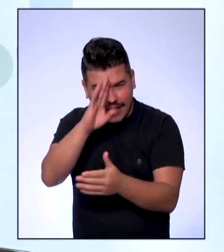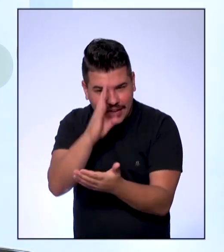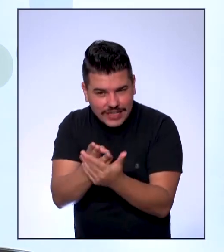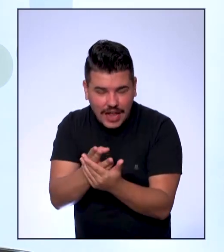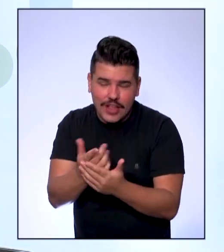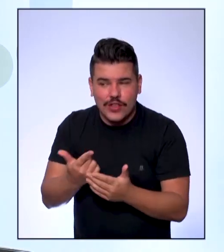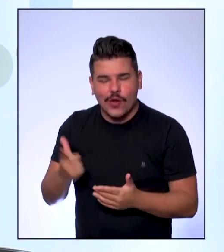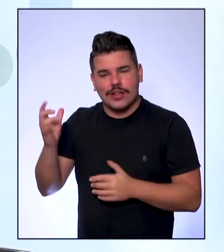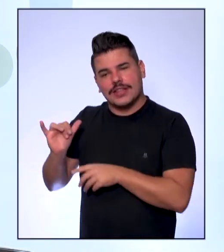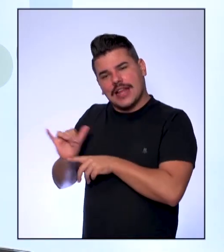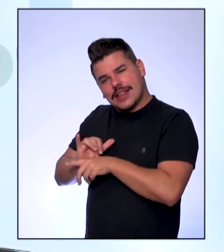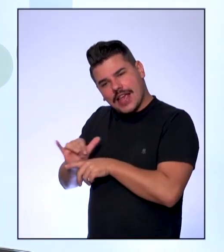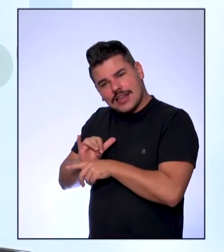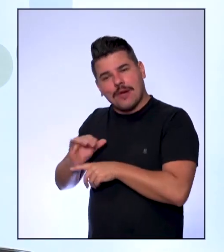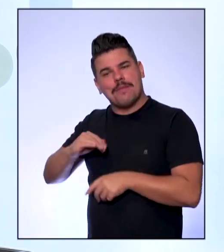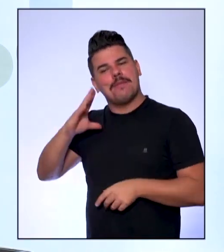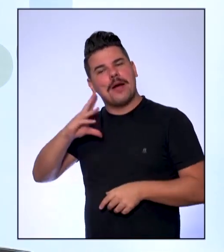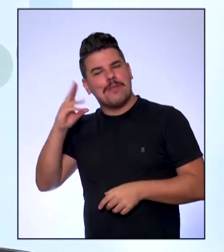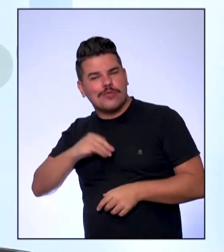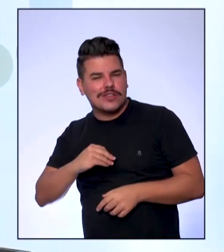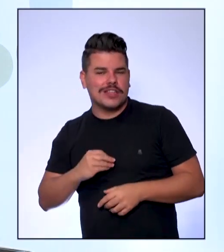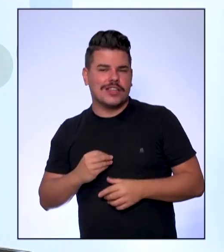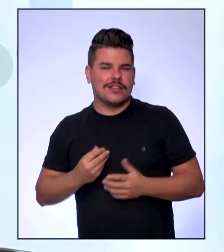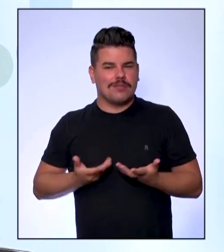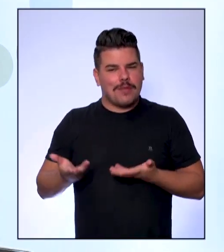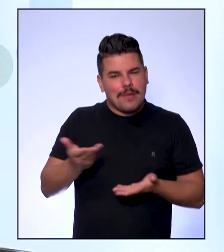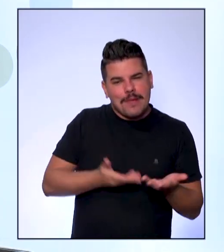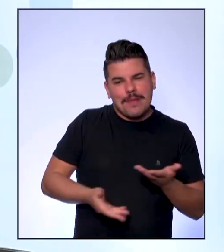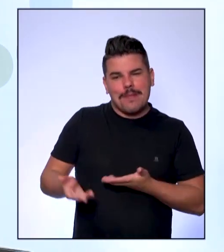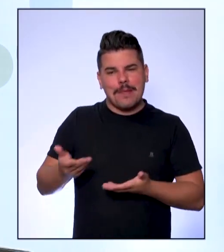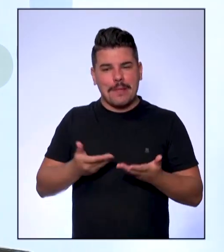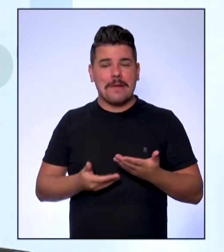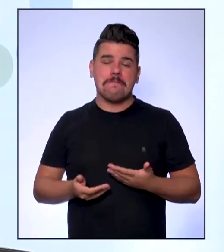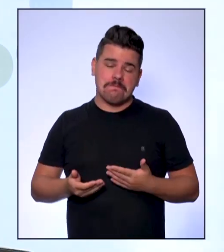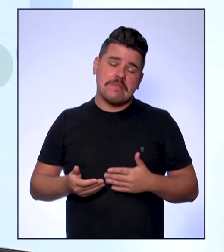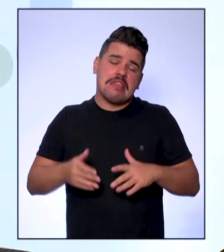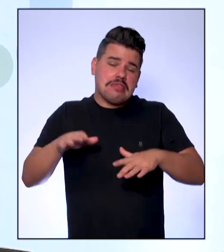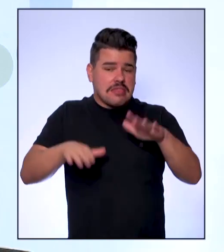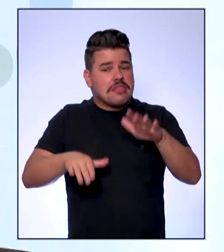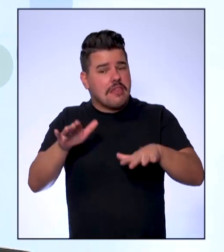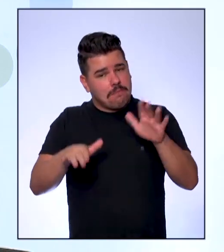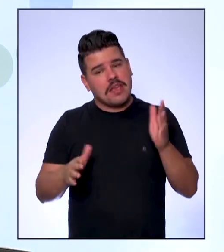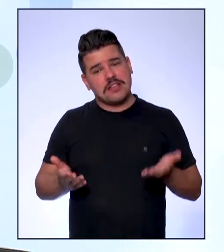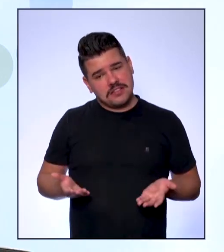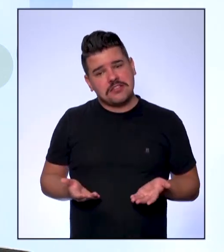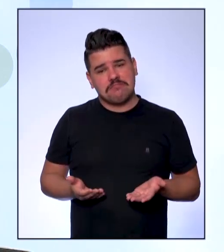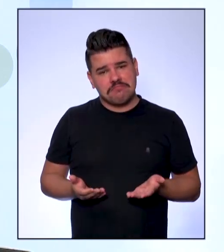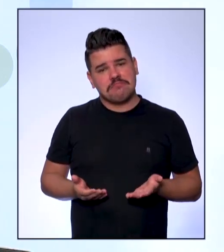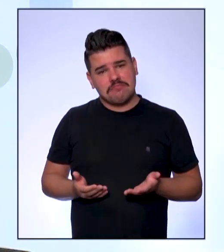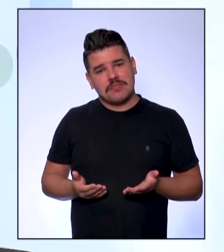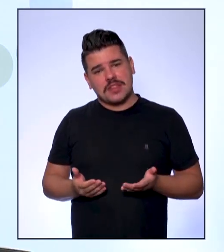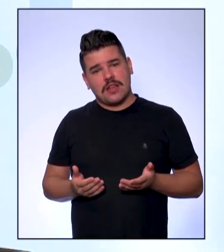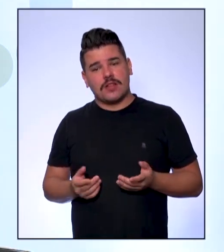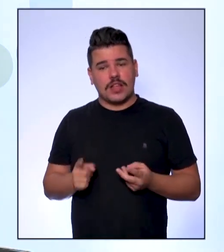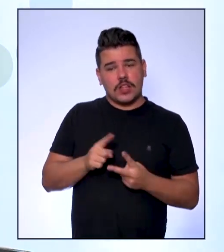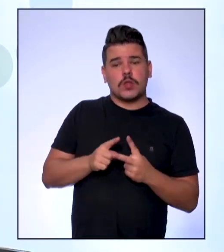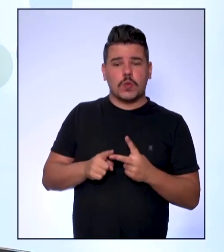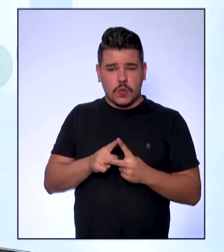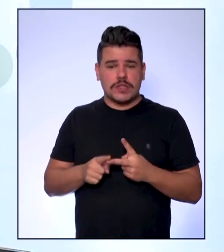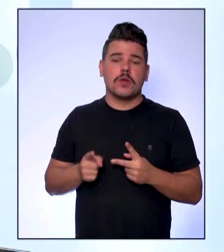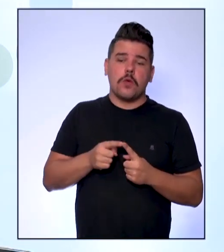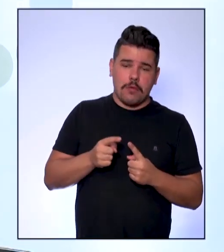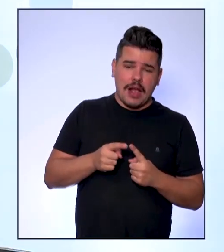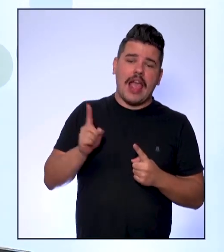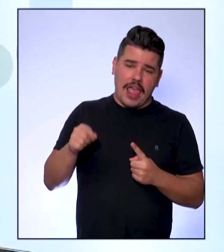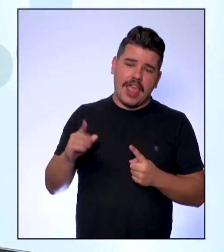uma manipulação de imagem para ficar mais bonito esteticamente, né? Aí tem a questão artística, né, dessa questão. E aí, quando a gente fala sobre o artístico,